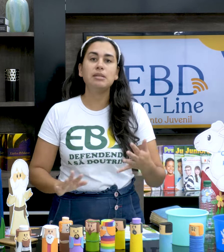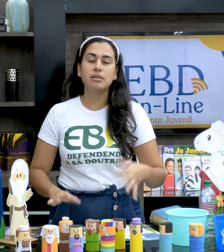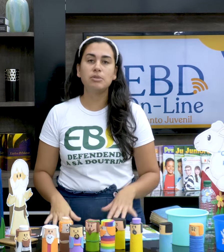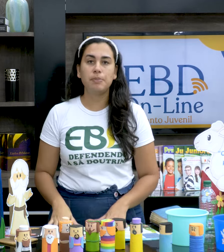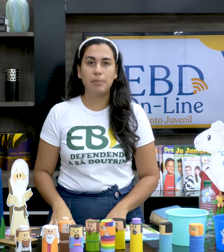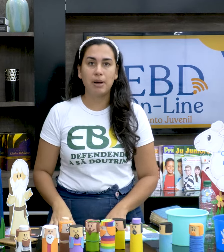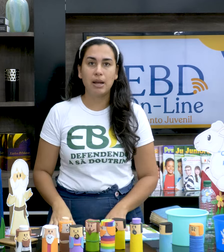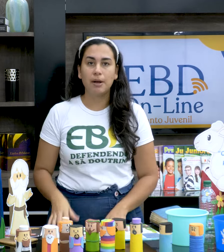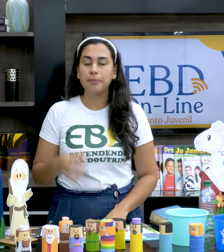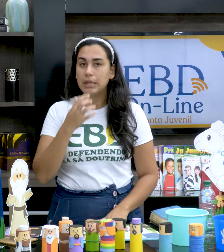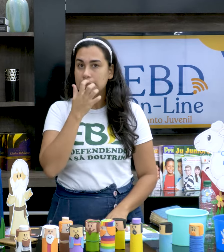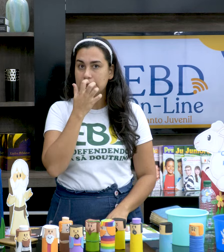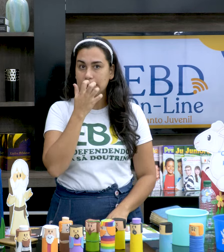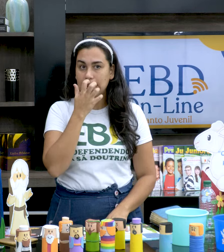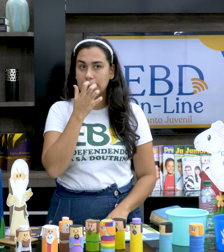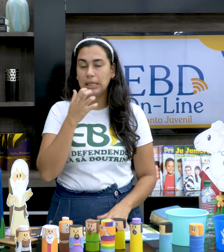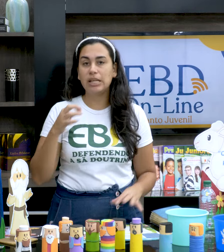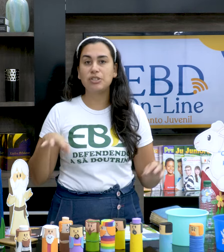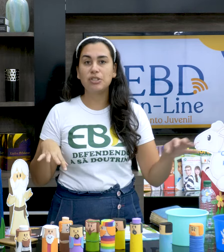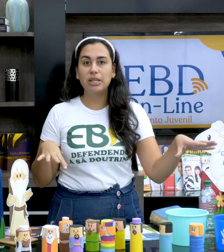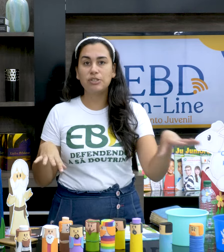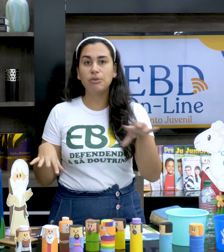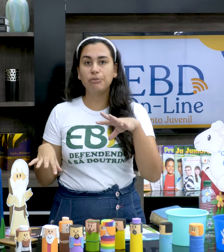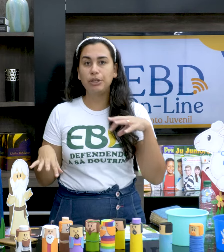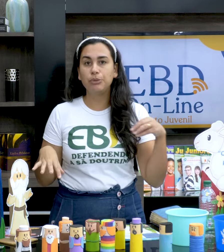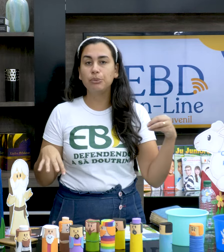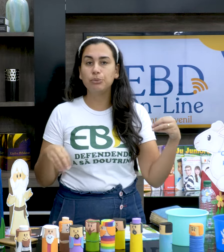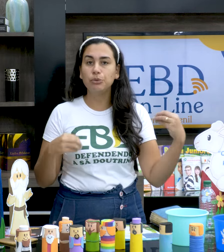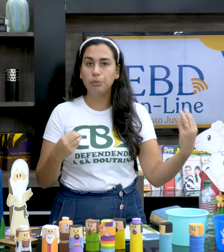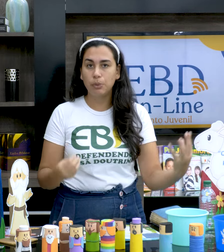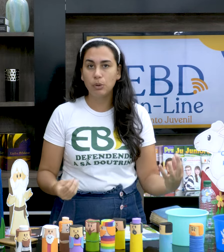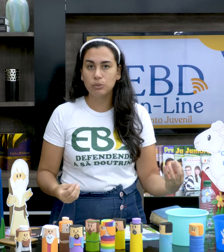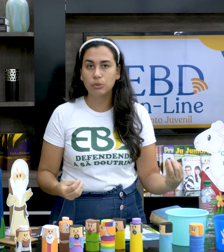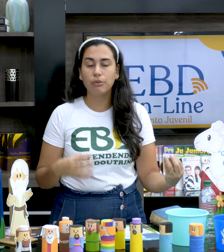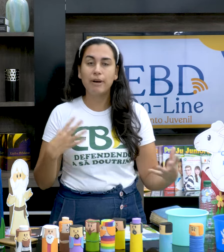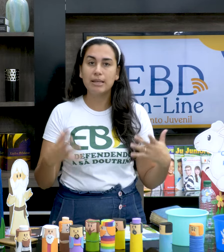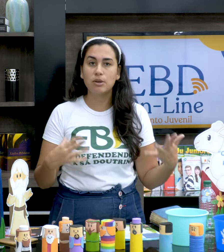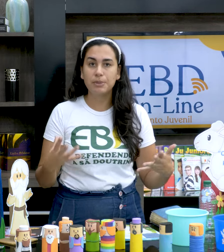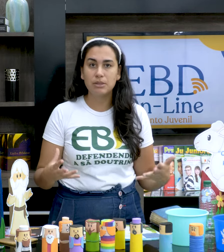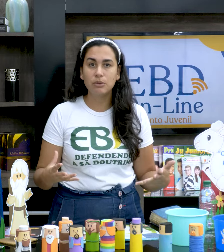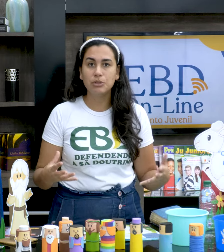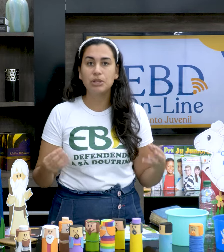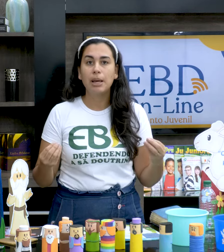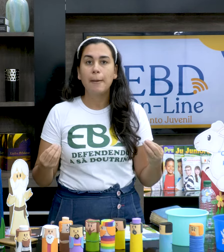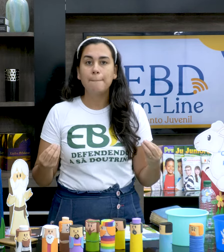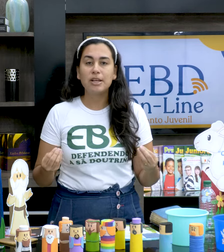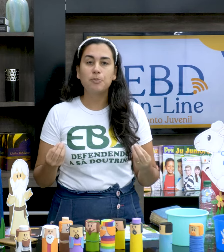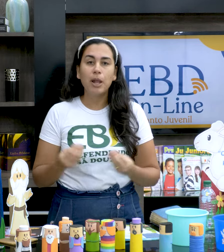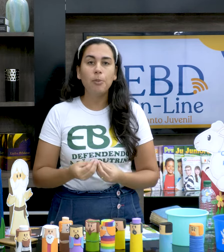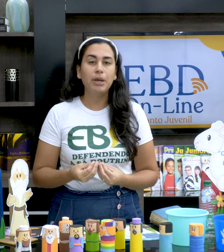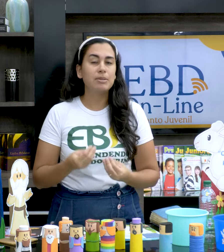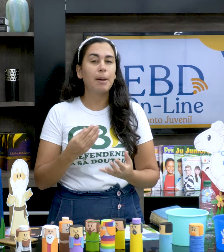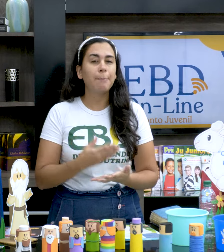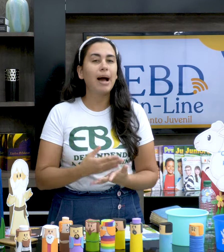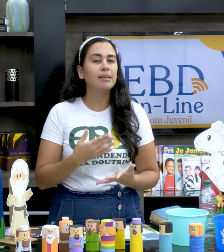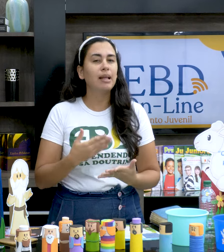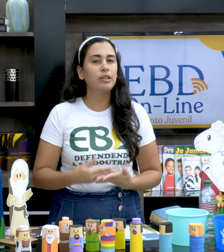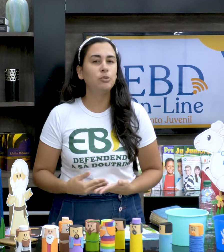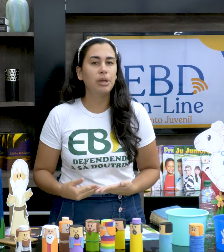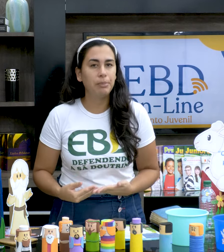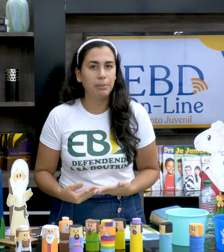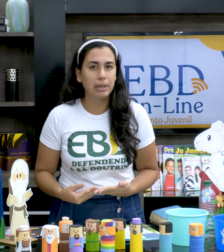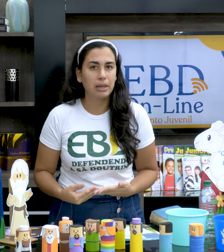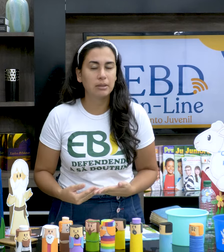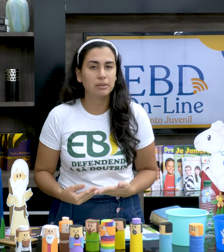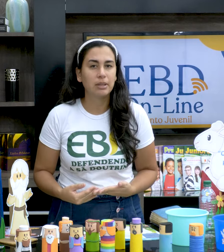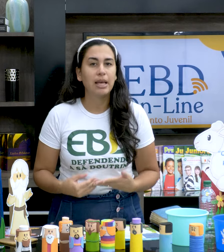também precisam se preparar. Se aqui a gente já deixa um vídeo com tudo pronto, com várias opções, mas pelo menos a parte da